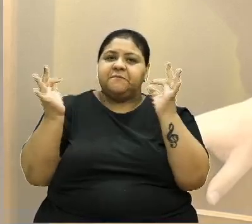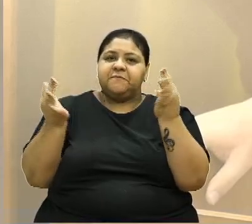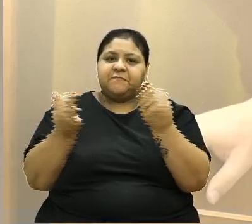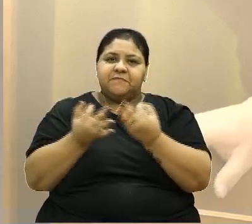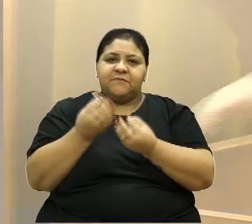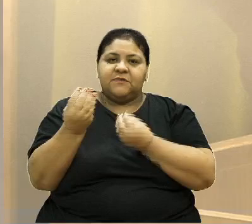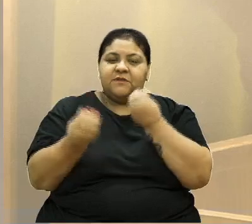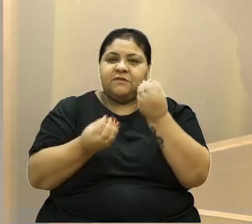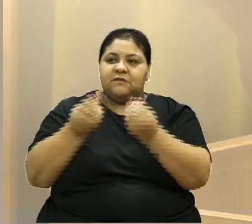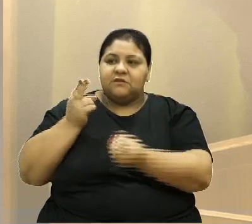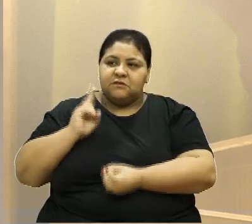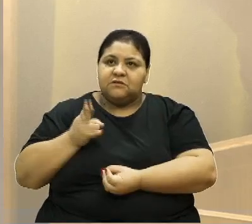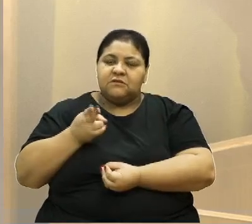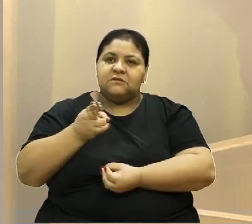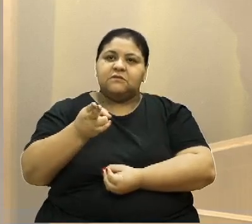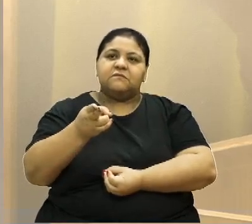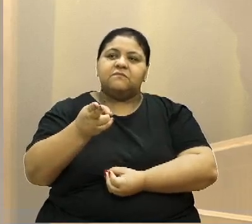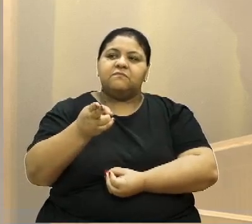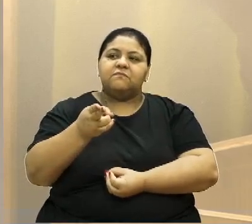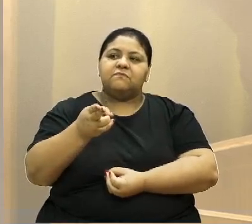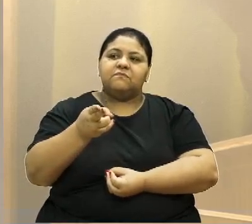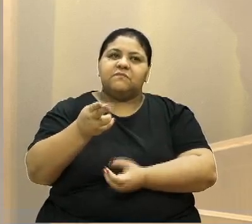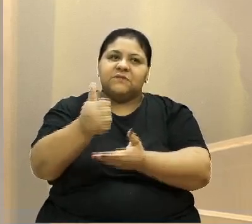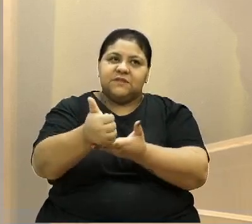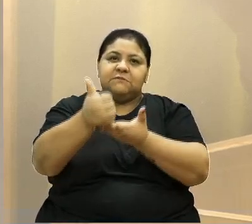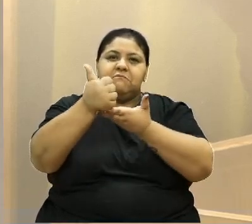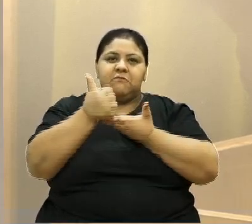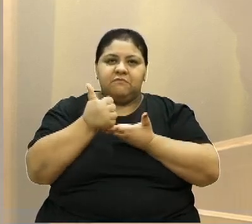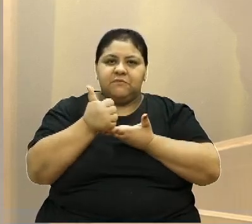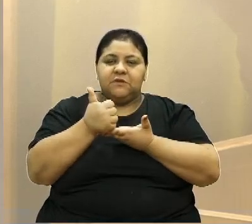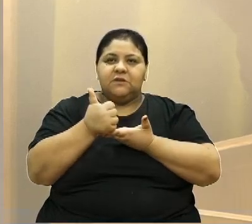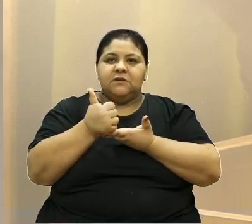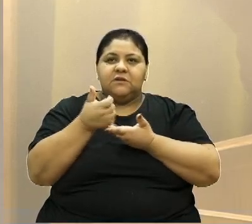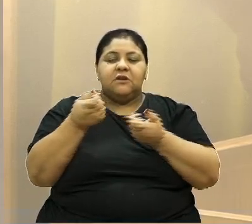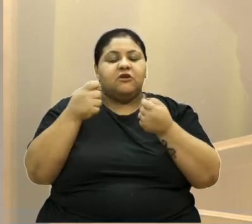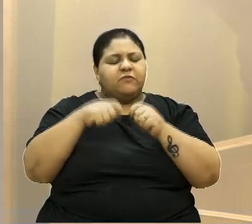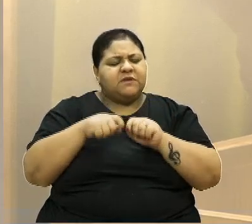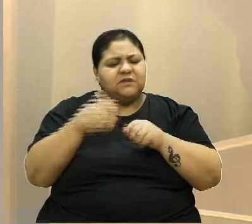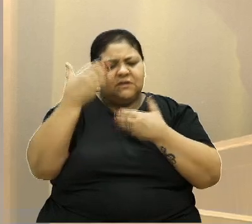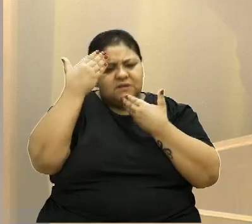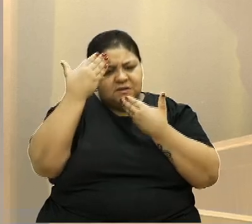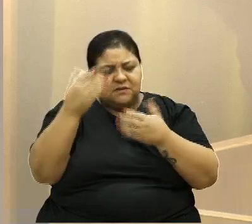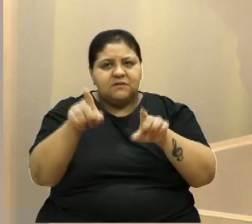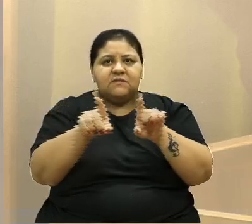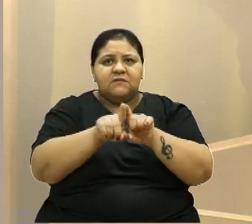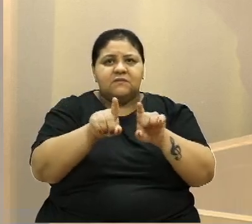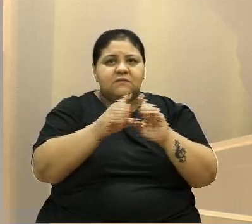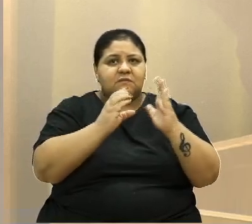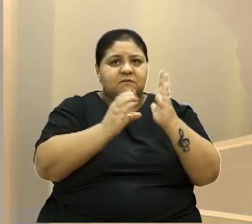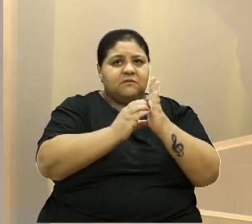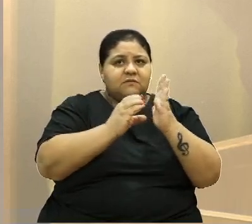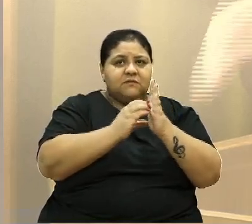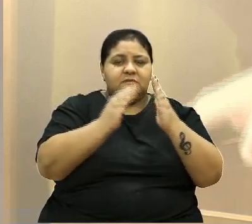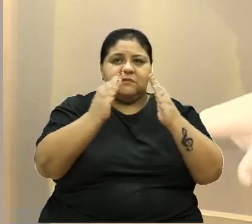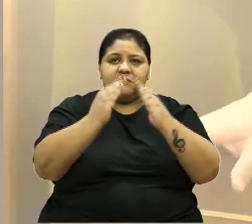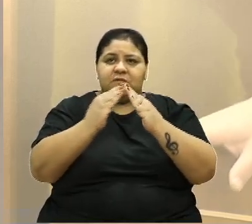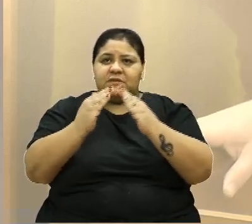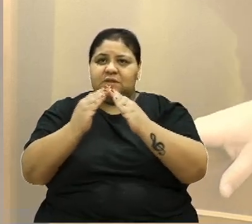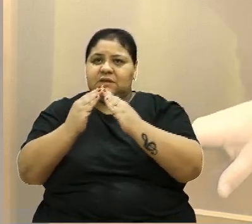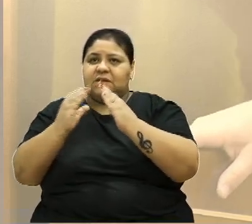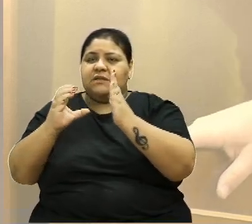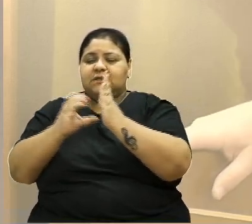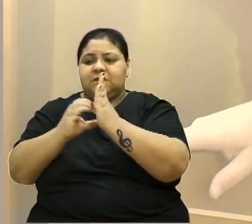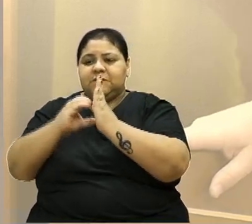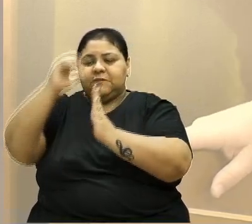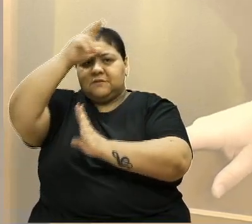é quem sempre nos dá essa força. E não posso deixar de agradecer também aos servidores aqui da casa e aos servidores da prefeitura, que foram muitos